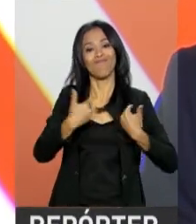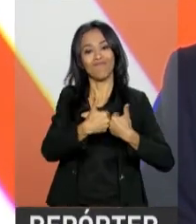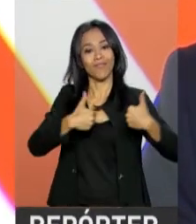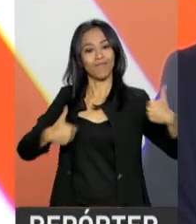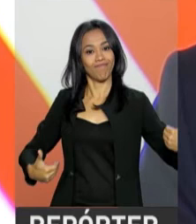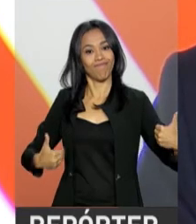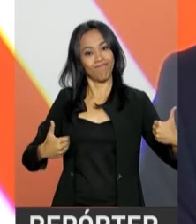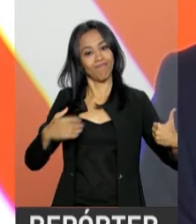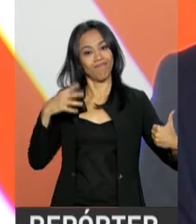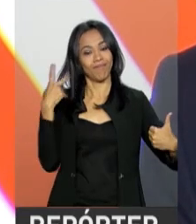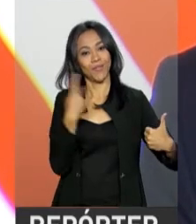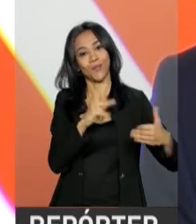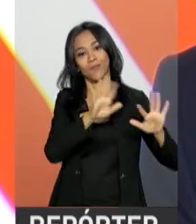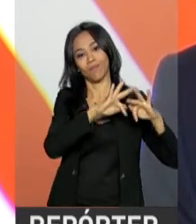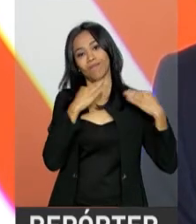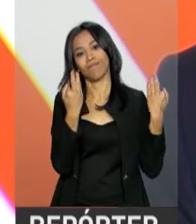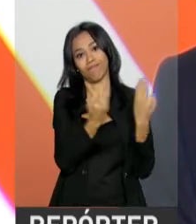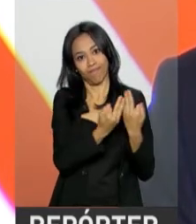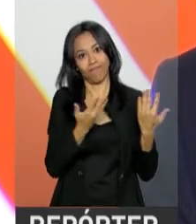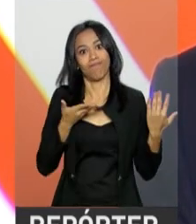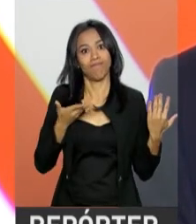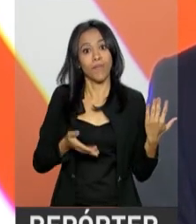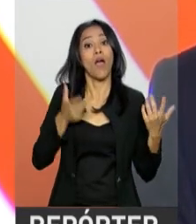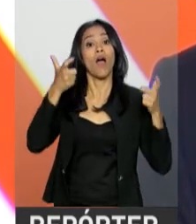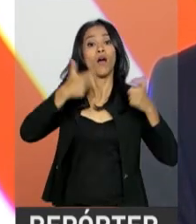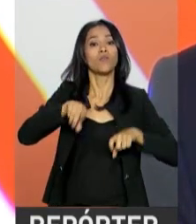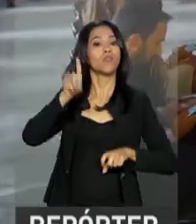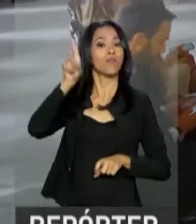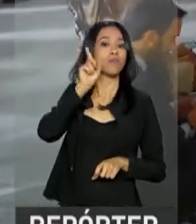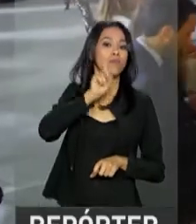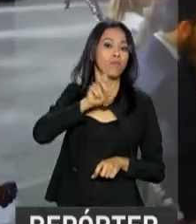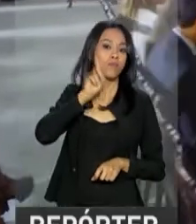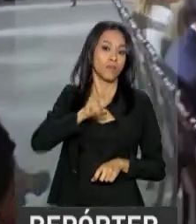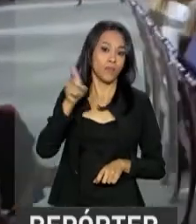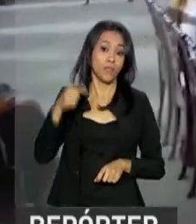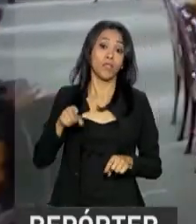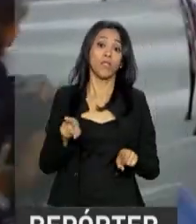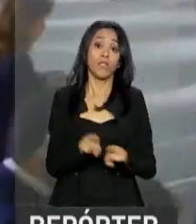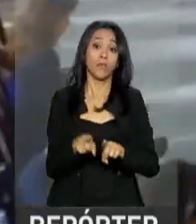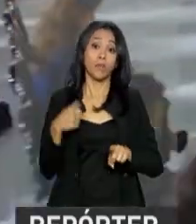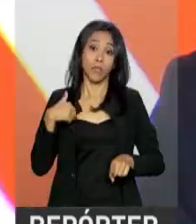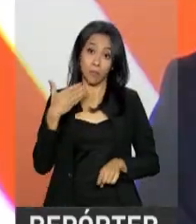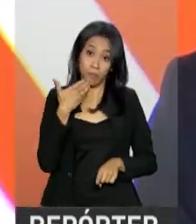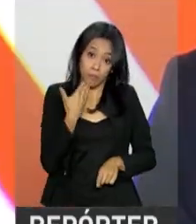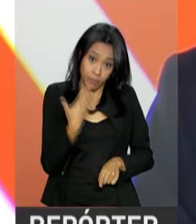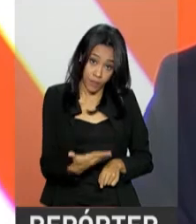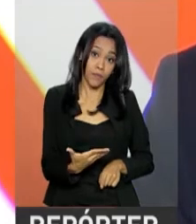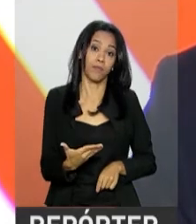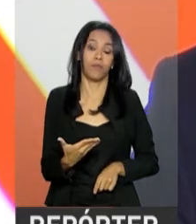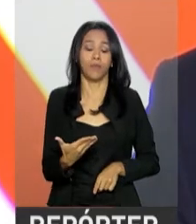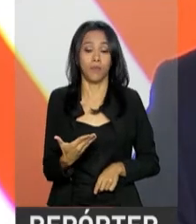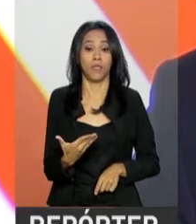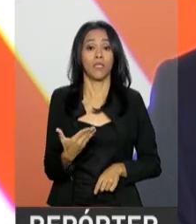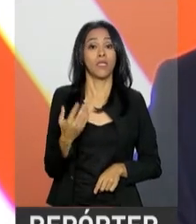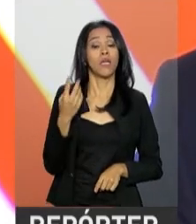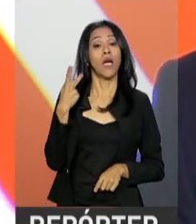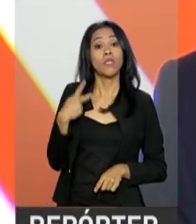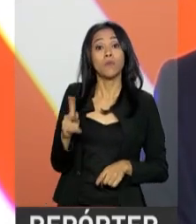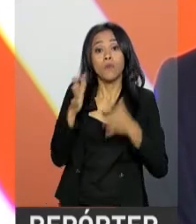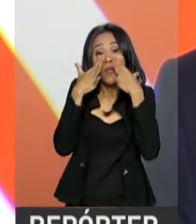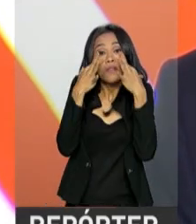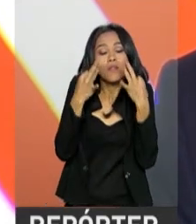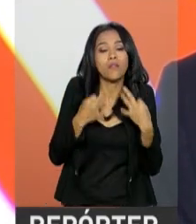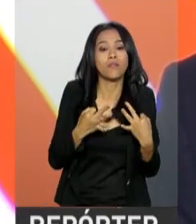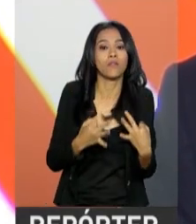de seus pais nos estados unidos pedir por isso mesmo são especial atenção